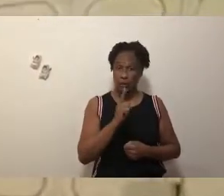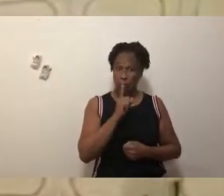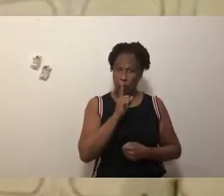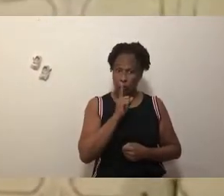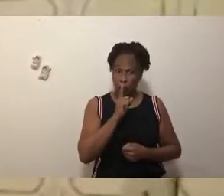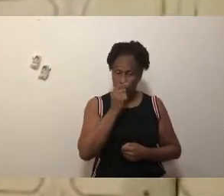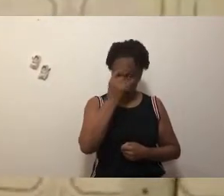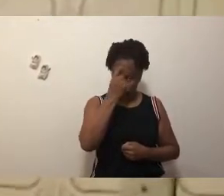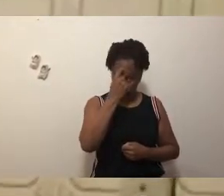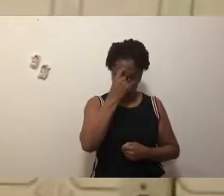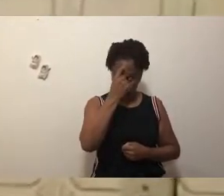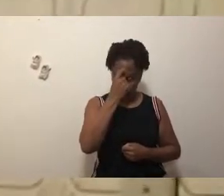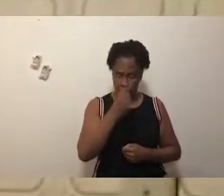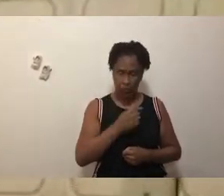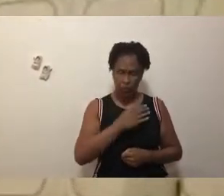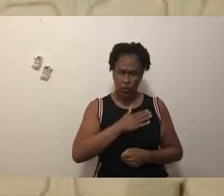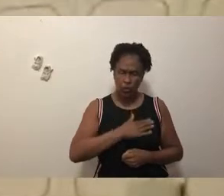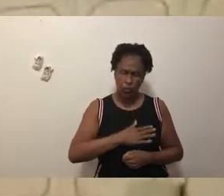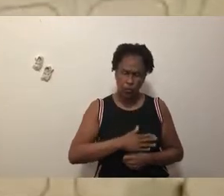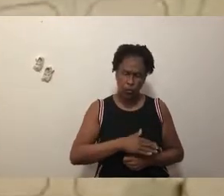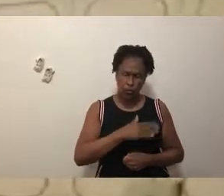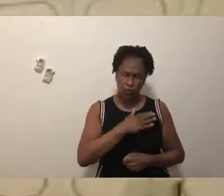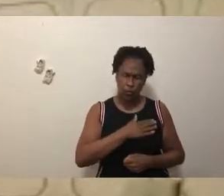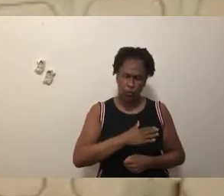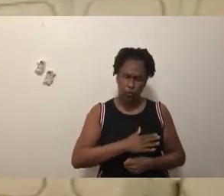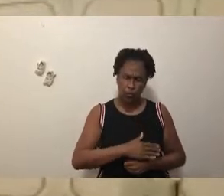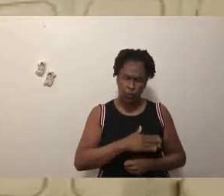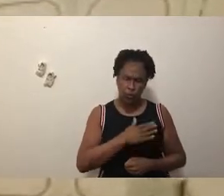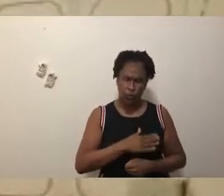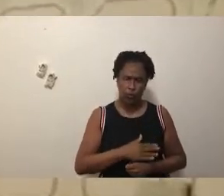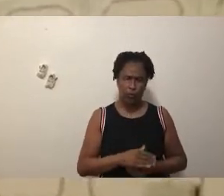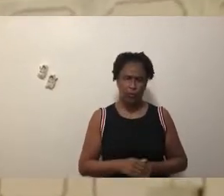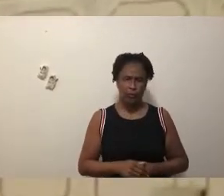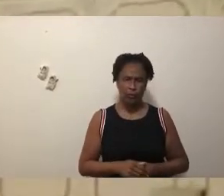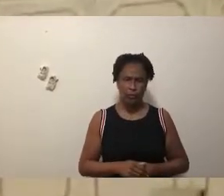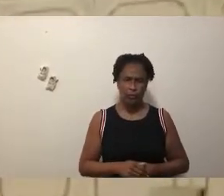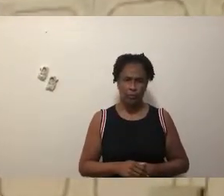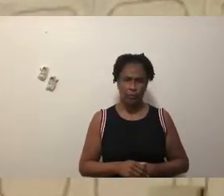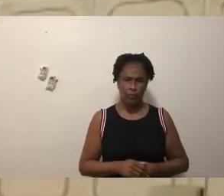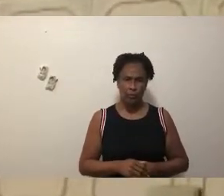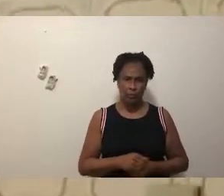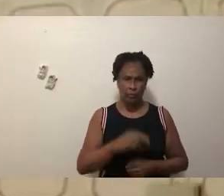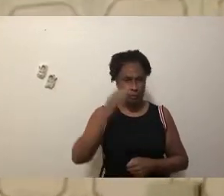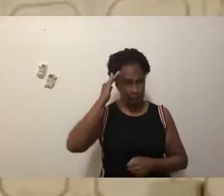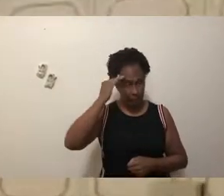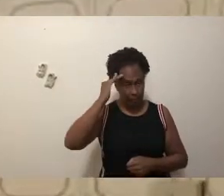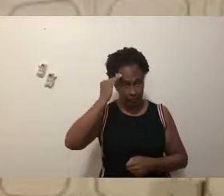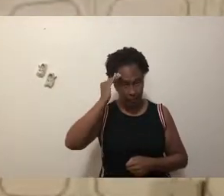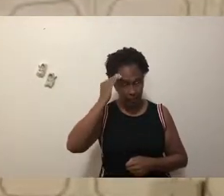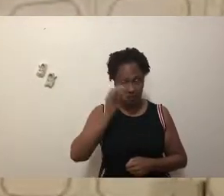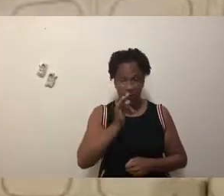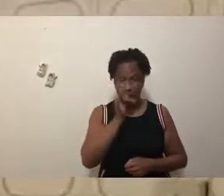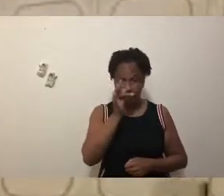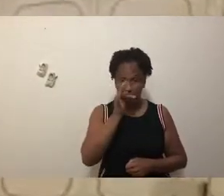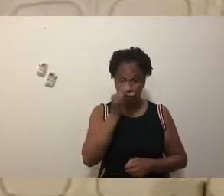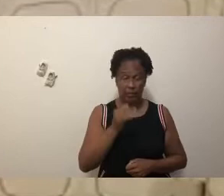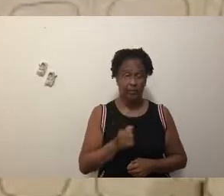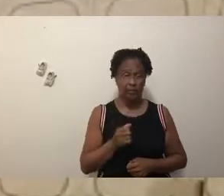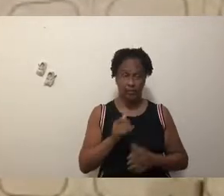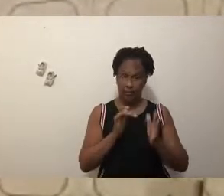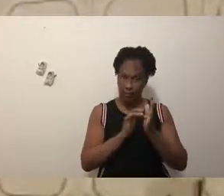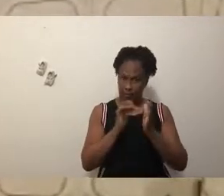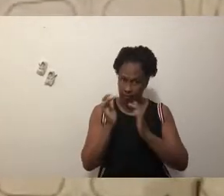nossa mente, acalmar nosso coração, para nós ouvirmos o que Jesus tem a nos